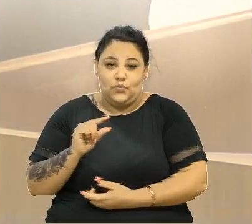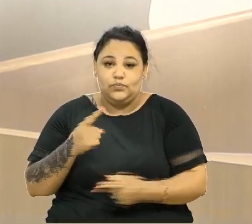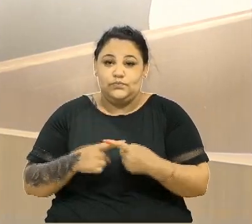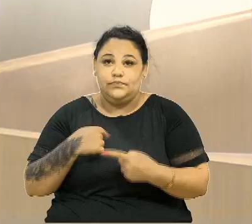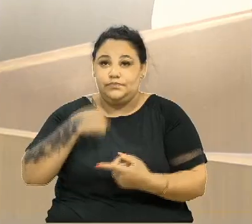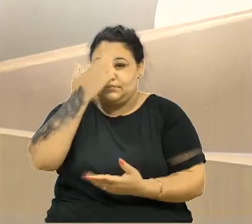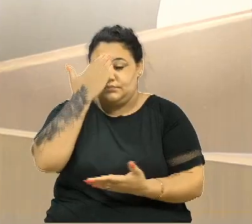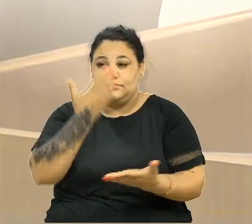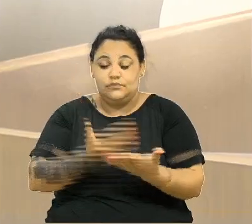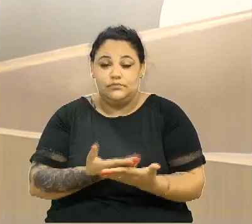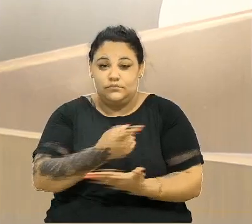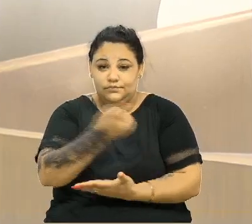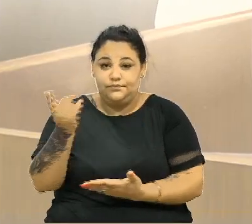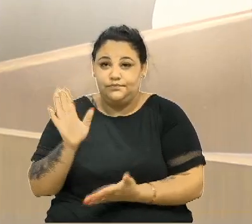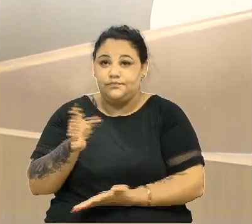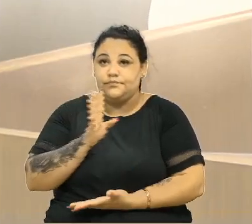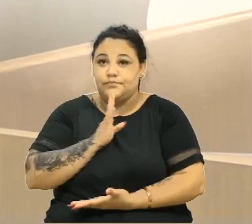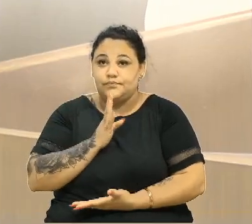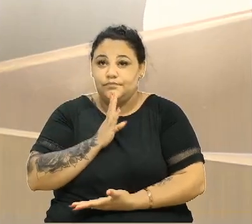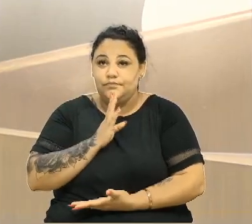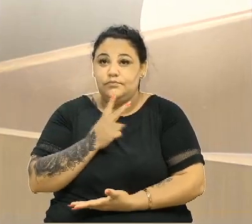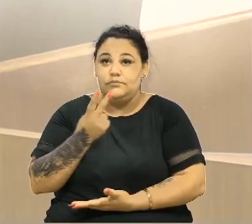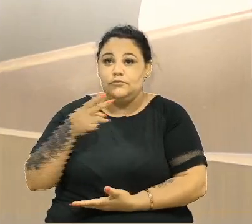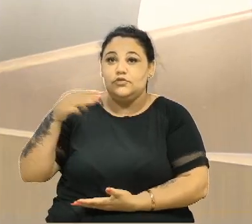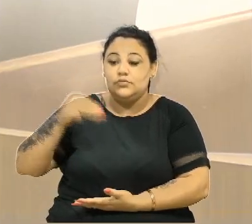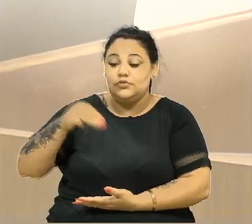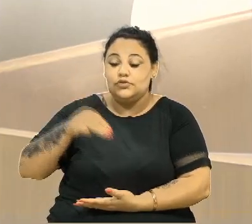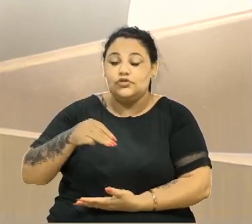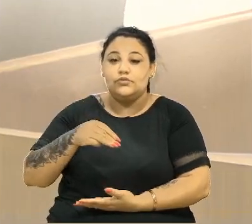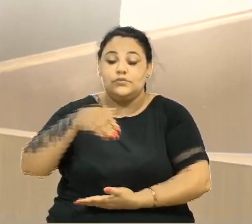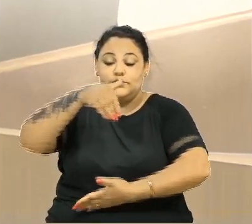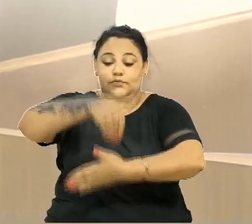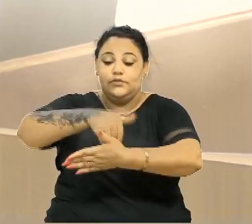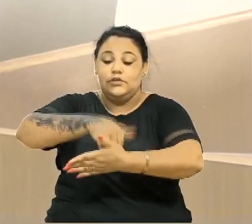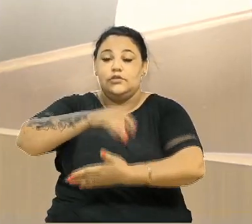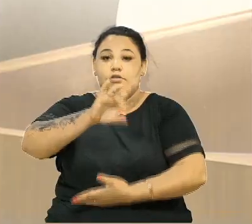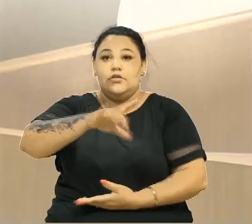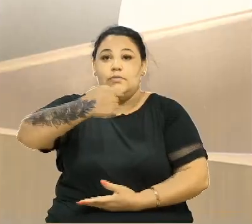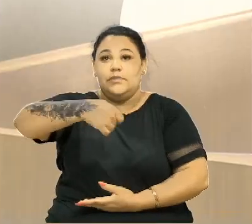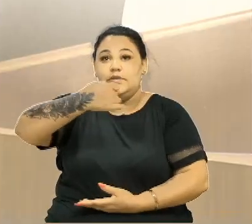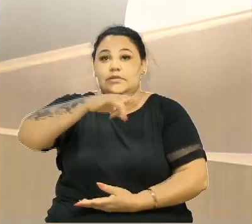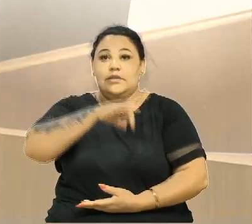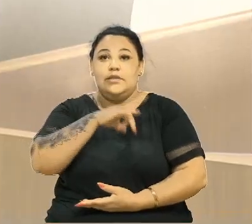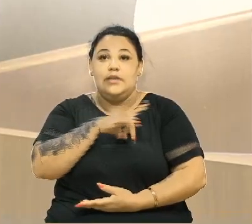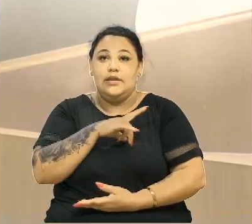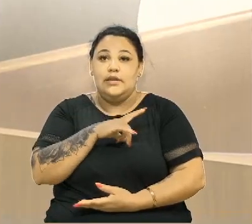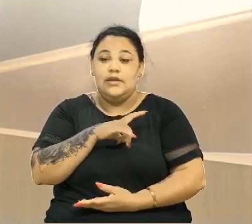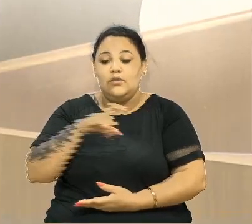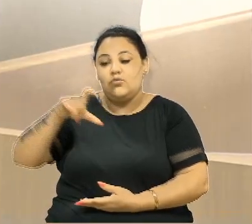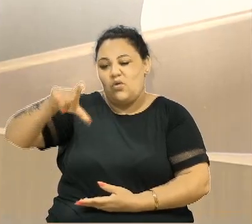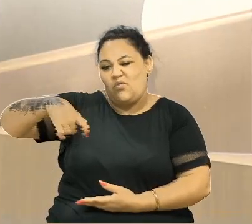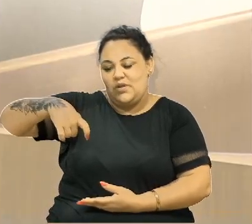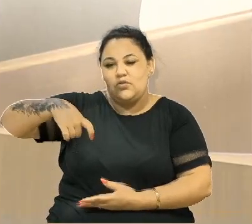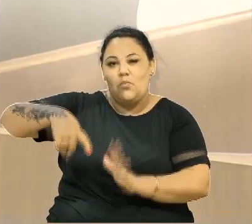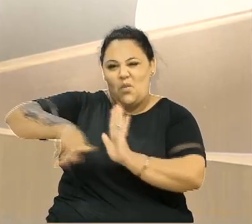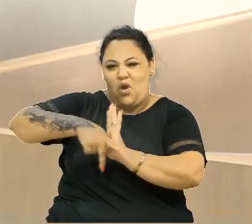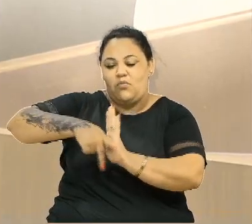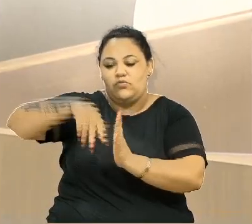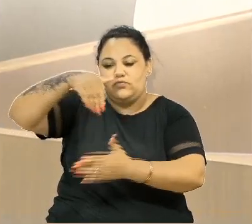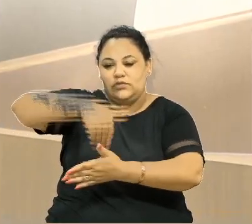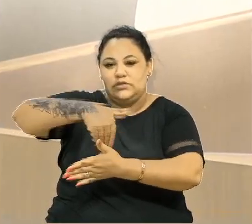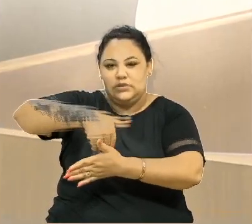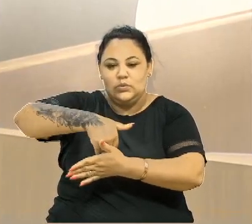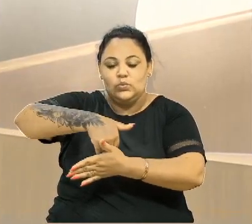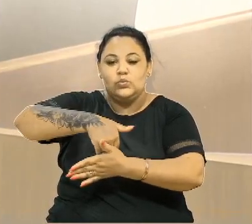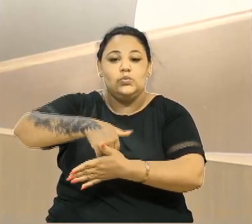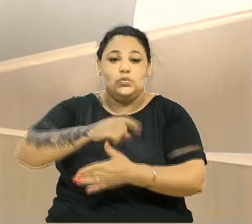conhece o CORED Serra, né? São 2 minutinhos para votar, só precisa ter em mãos o título de eleitor. E o nosso